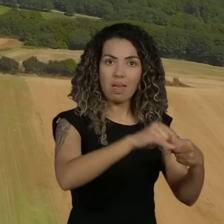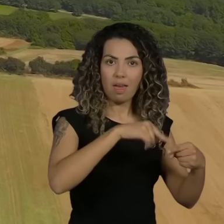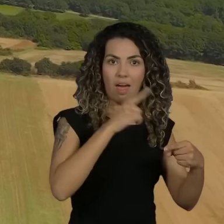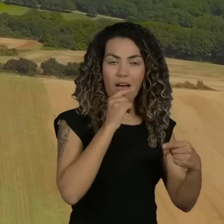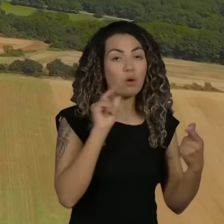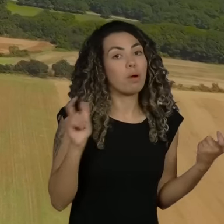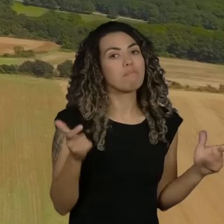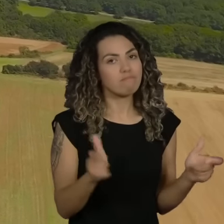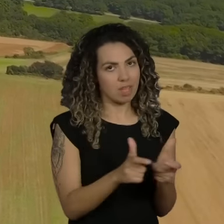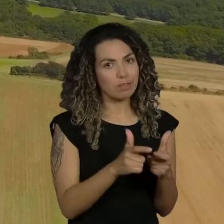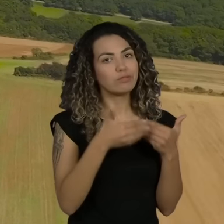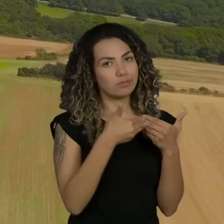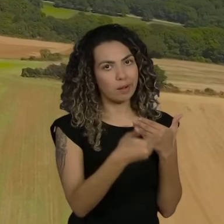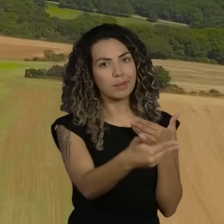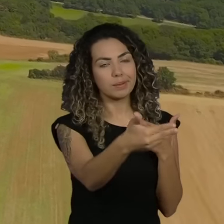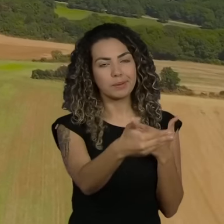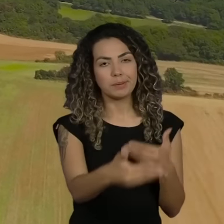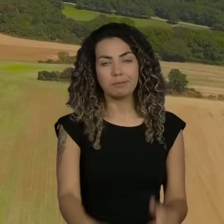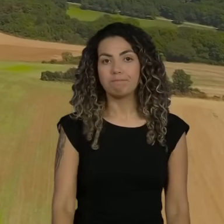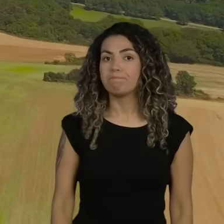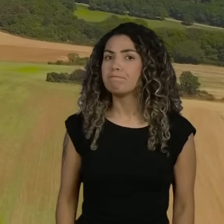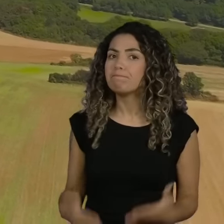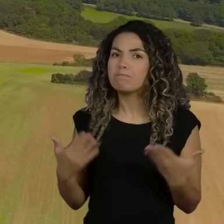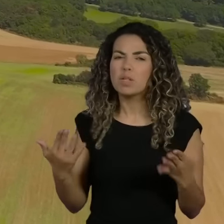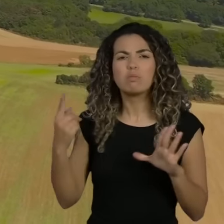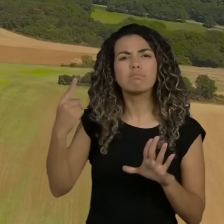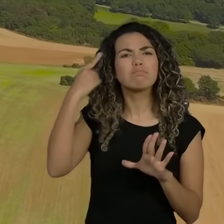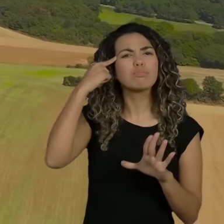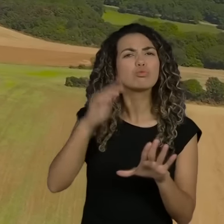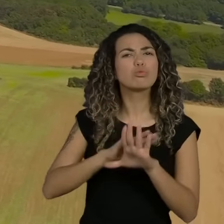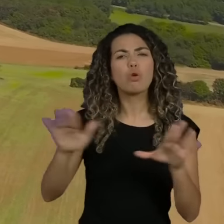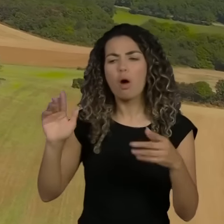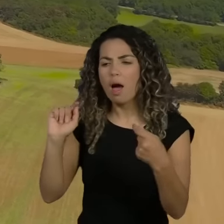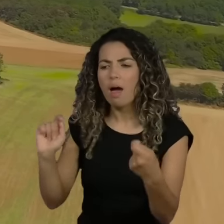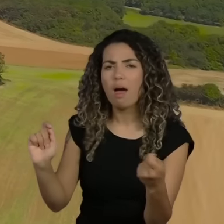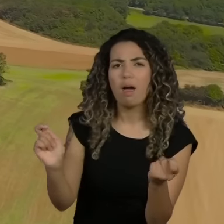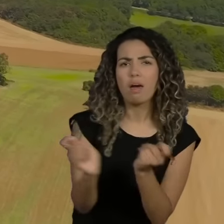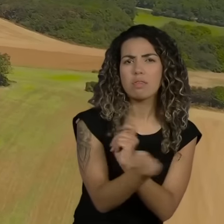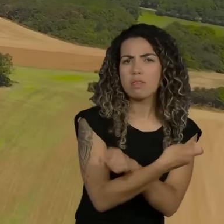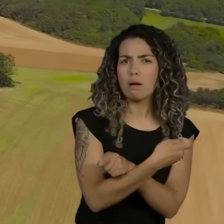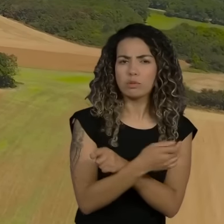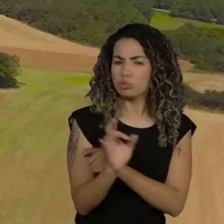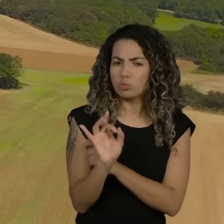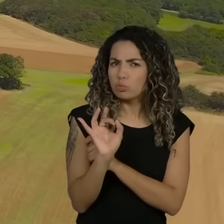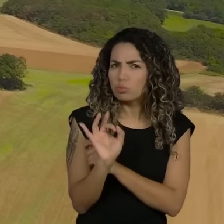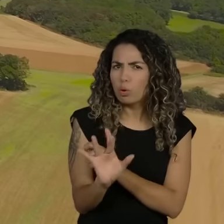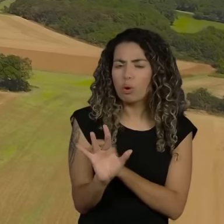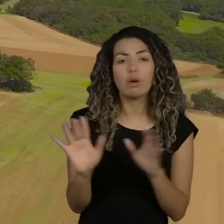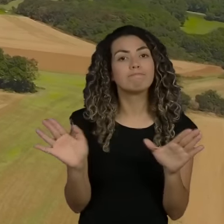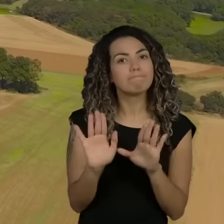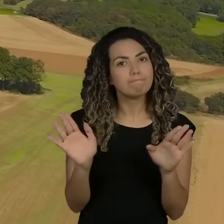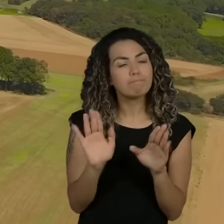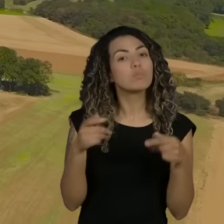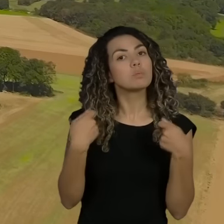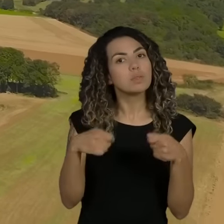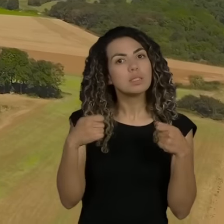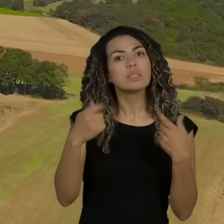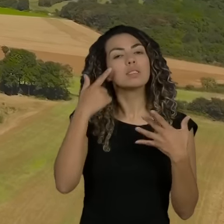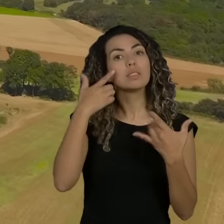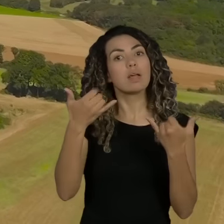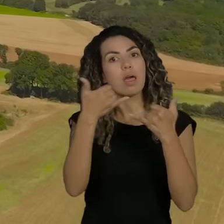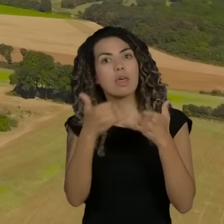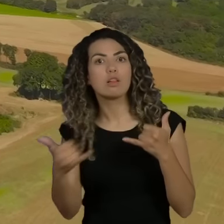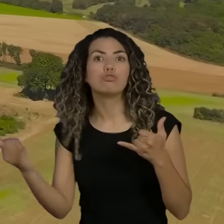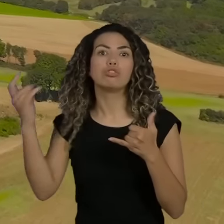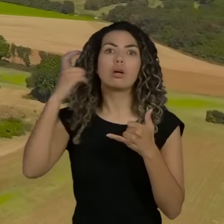gerar. Não basta mudar as fontes de energia. É preciso que a transição energética seja